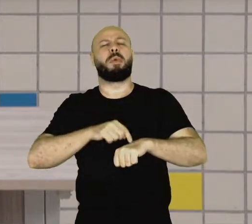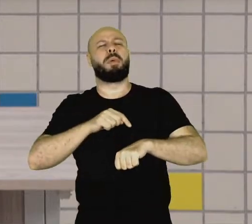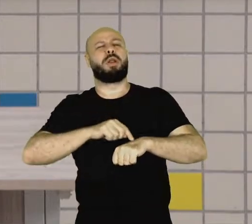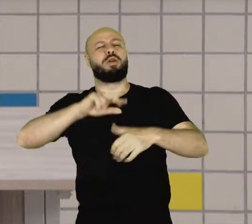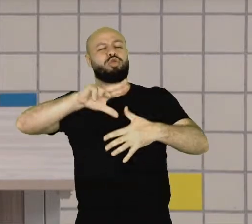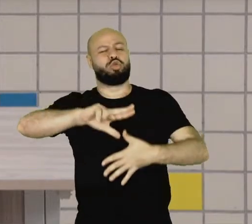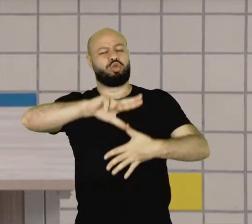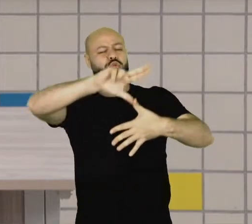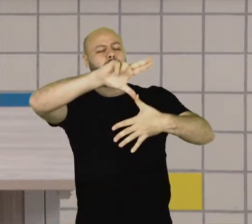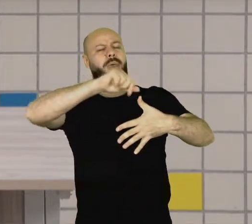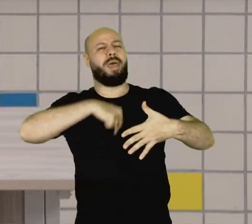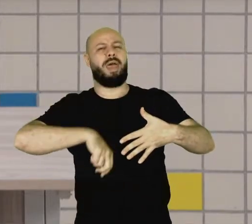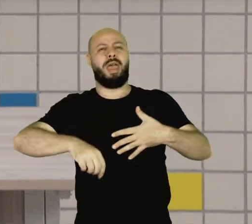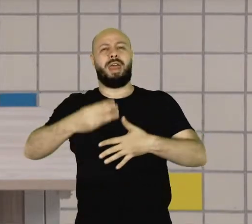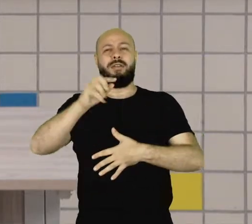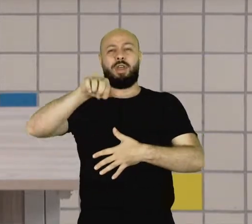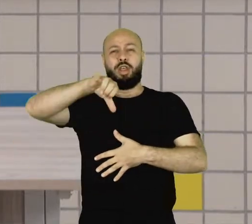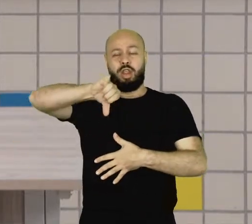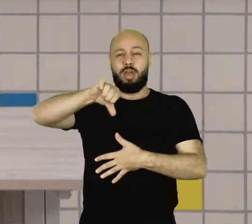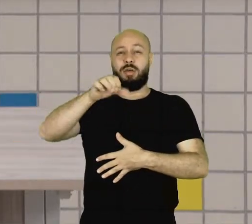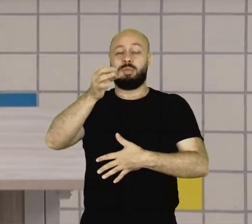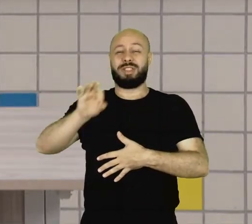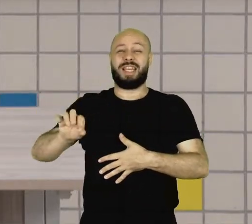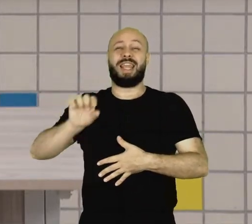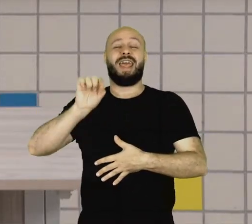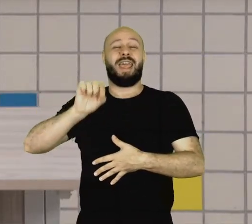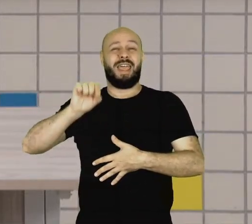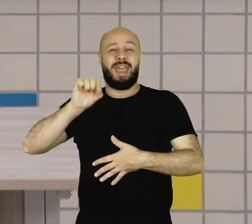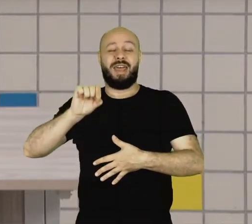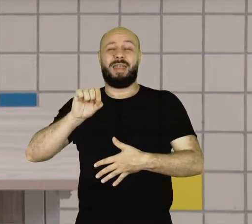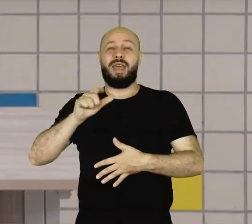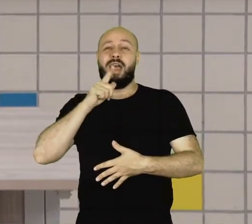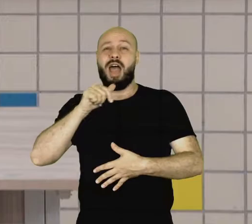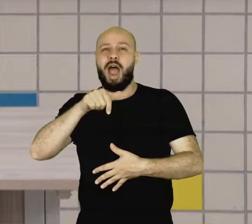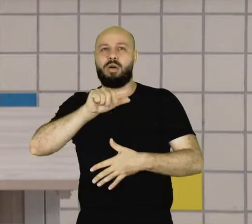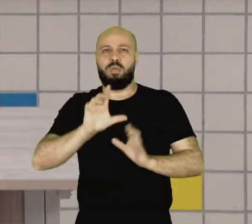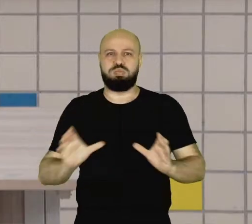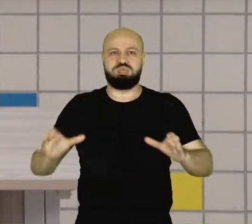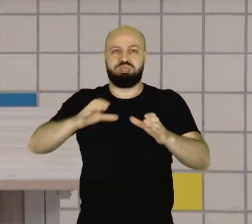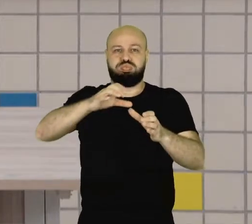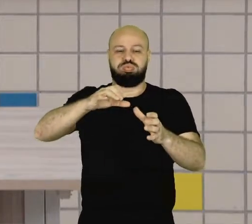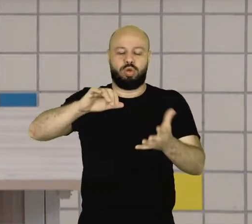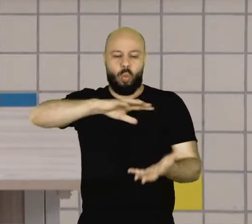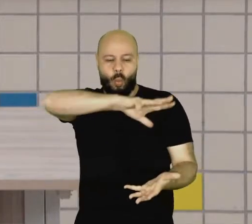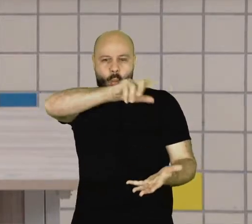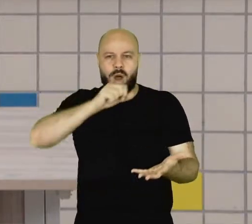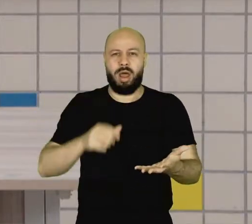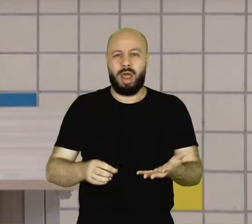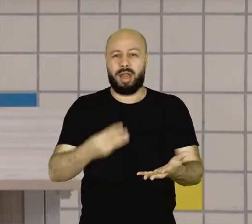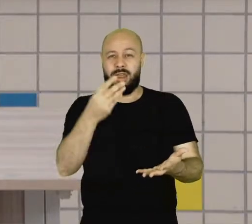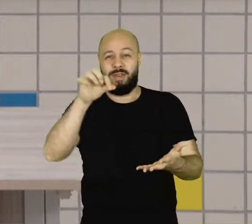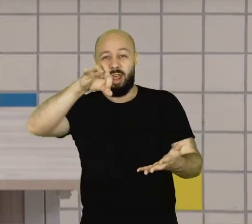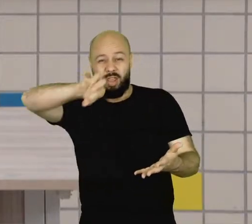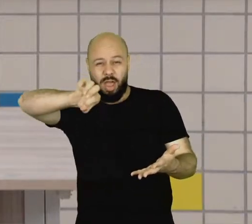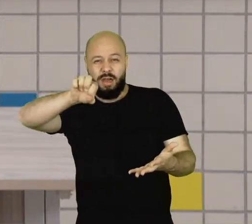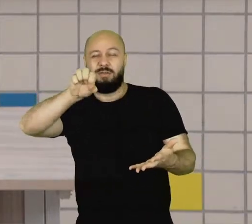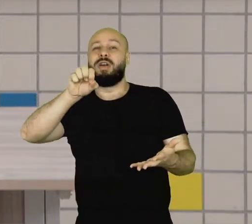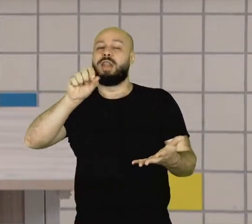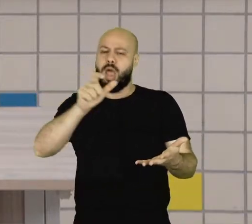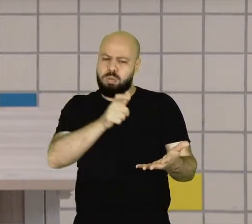tem 3,9% de água emersa do planeta. Então é uma área bastante